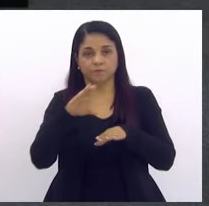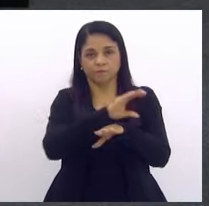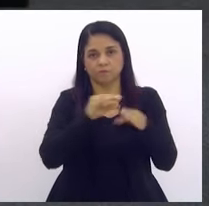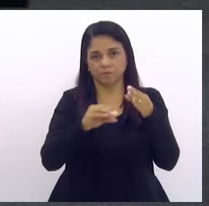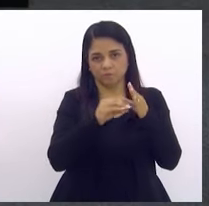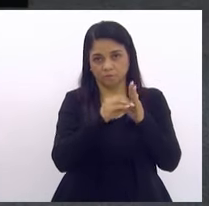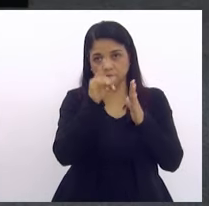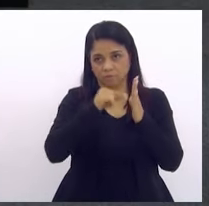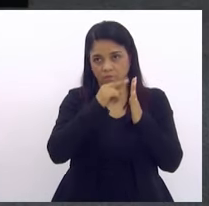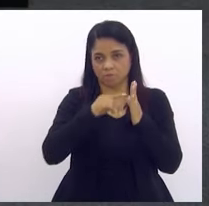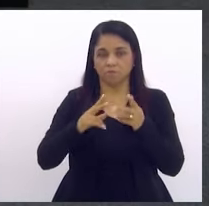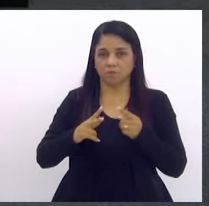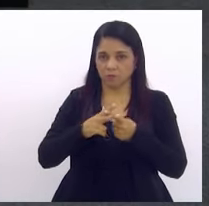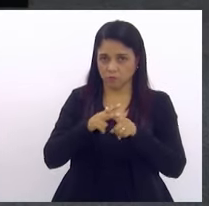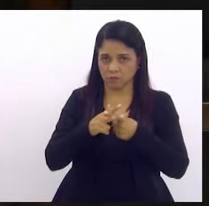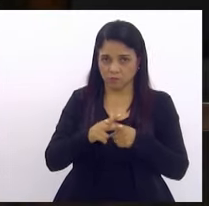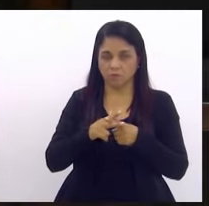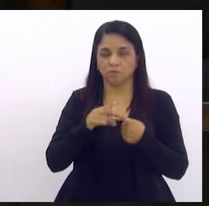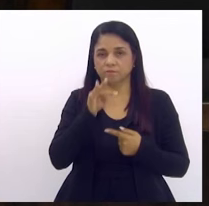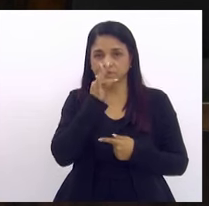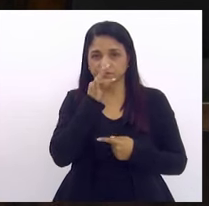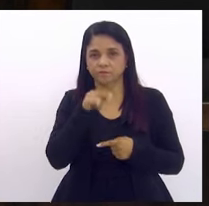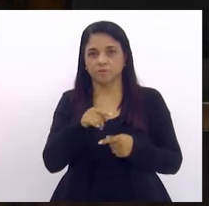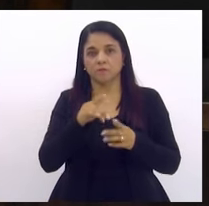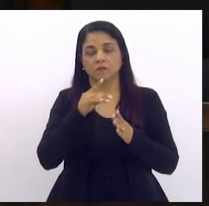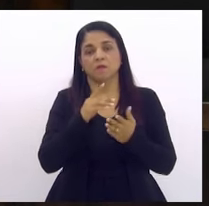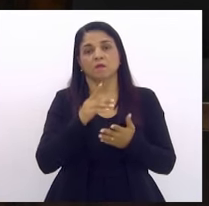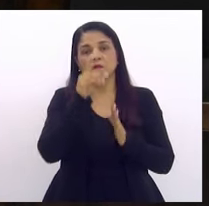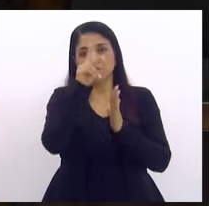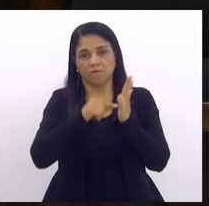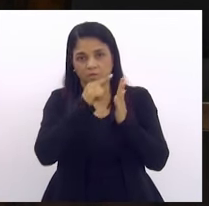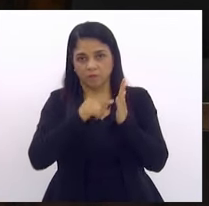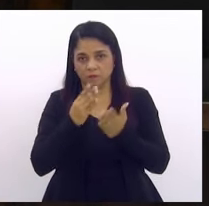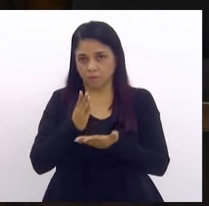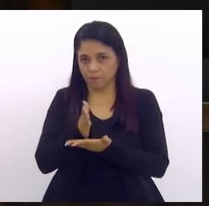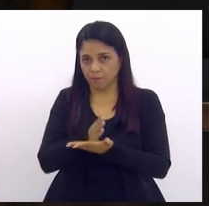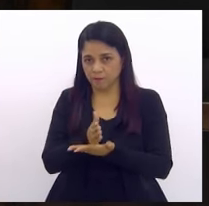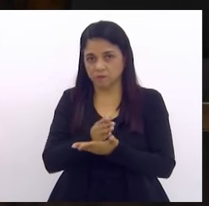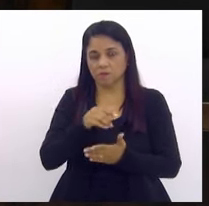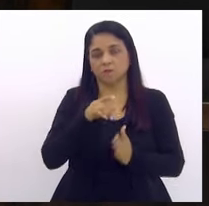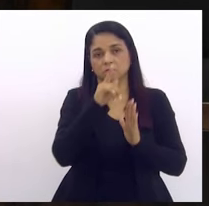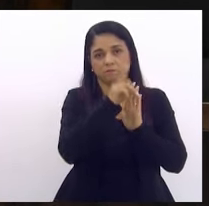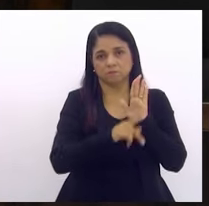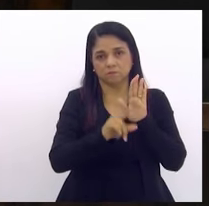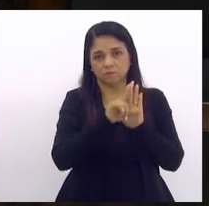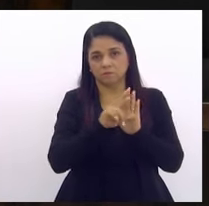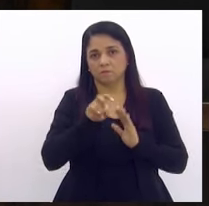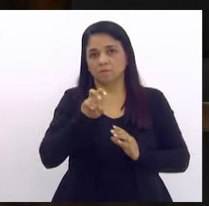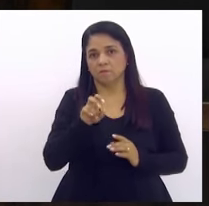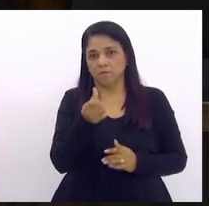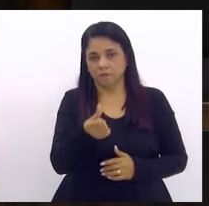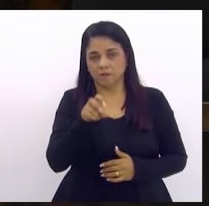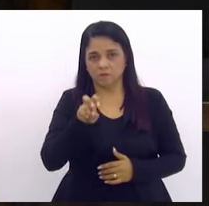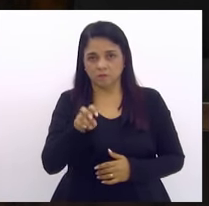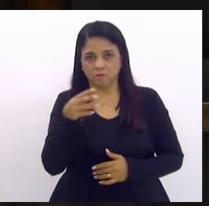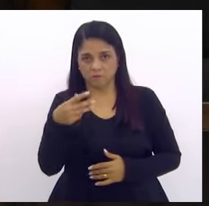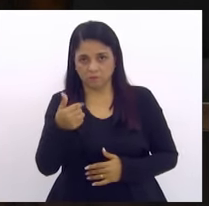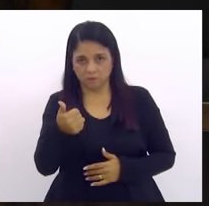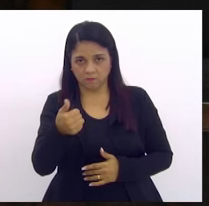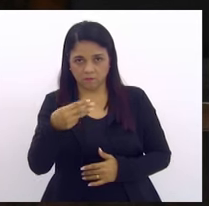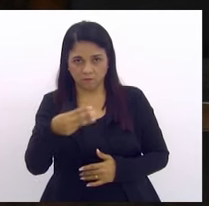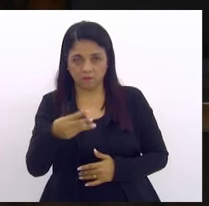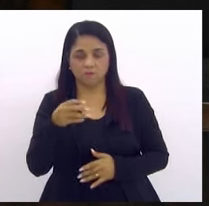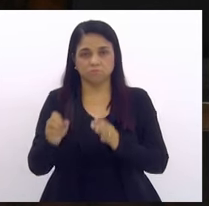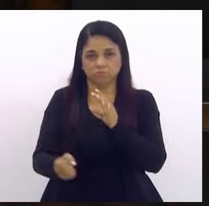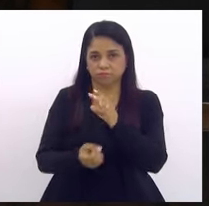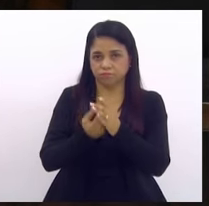Pela manutenção, presidente. Veto parcial oposto ao projeto de lei número 6513/2022, de autoria da